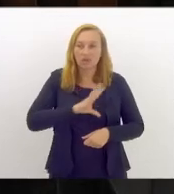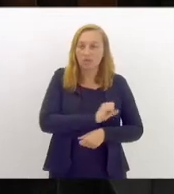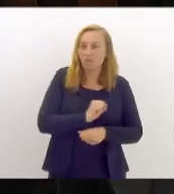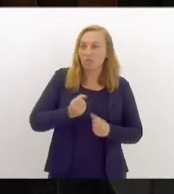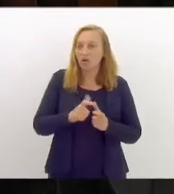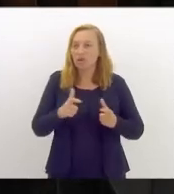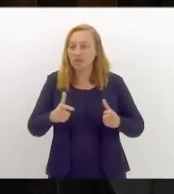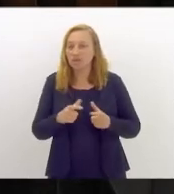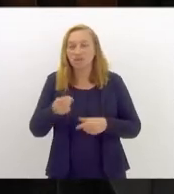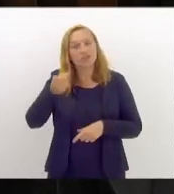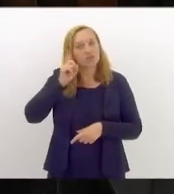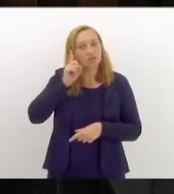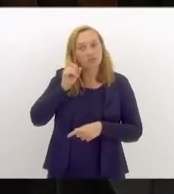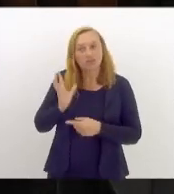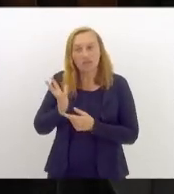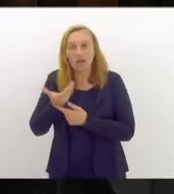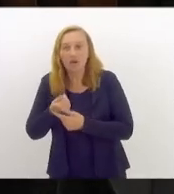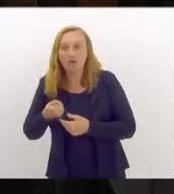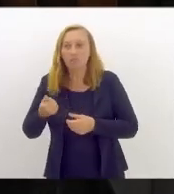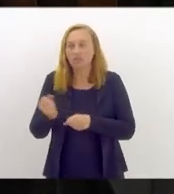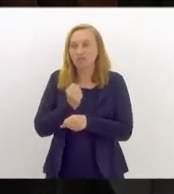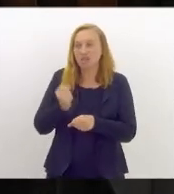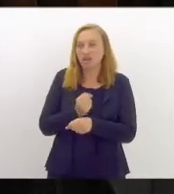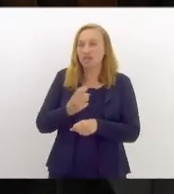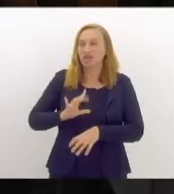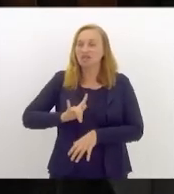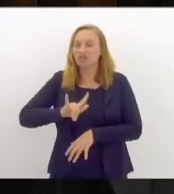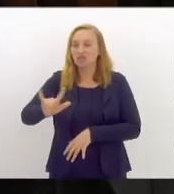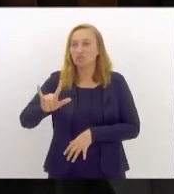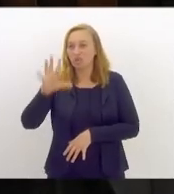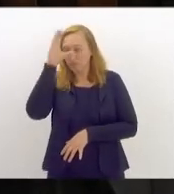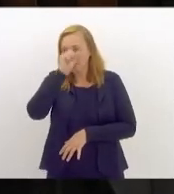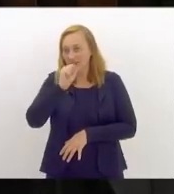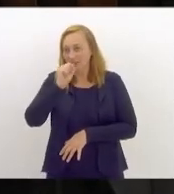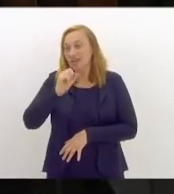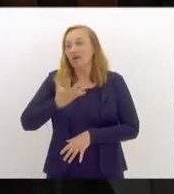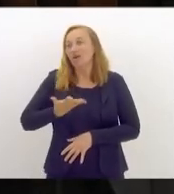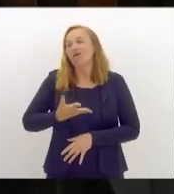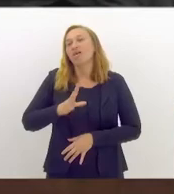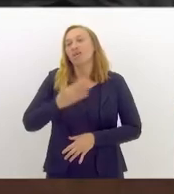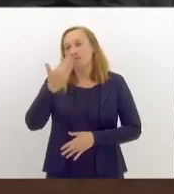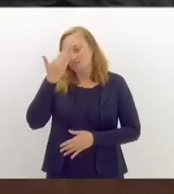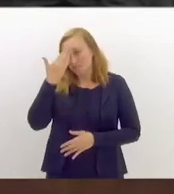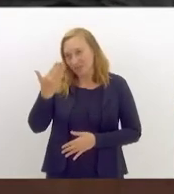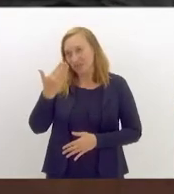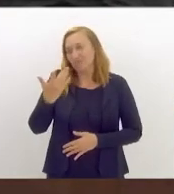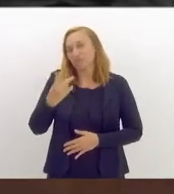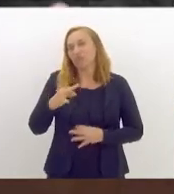de arte está diariamente sendo construída te amo muito e obrigado por tudo muito obrigado a todos